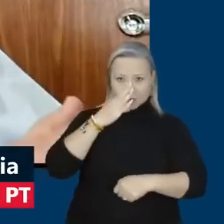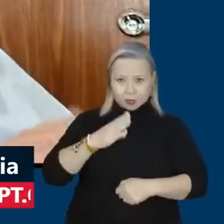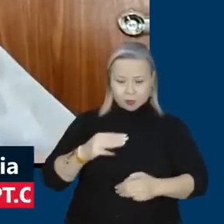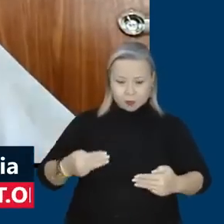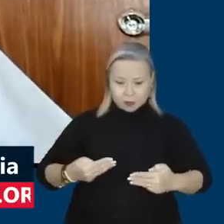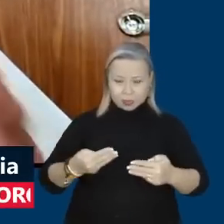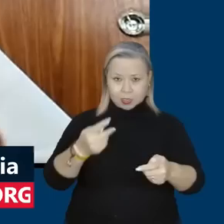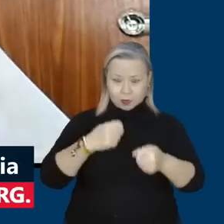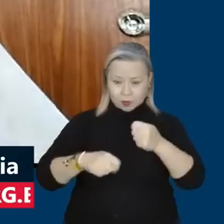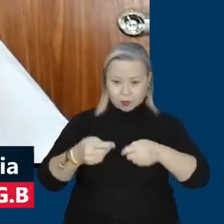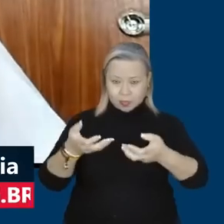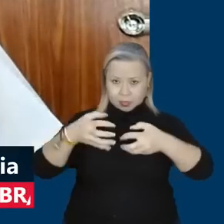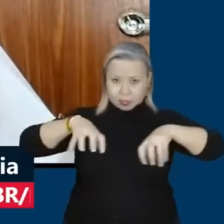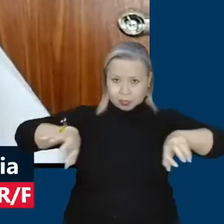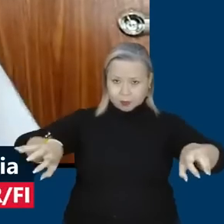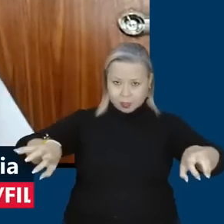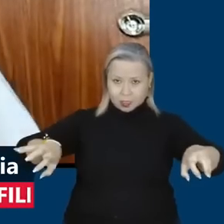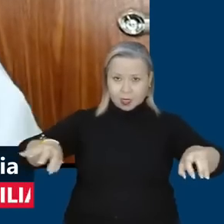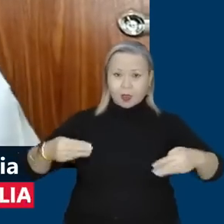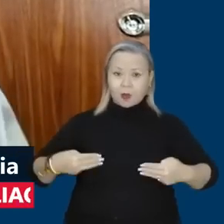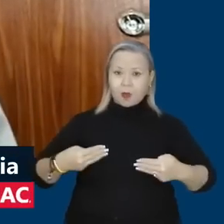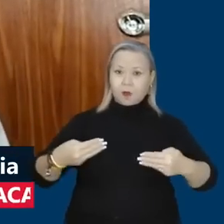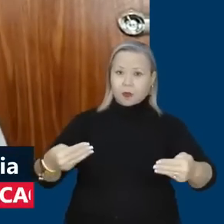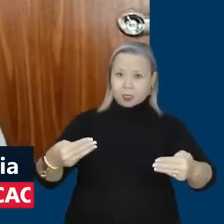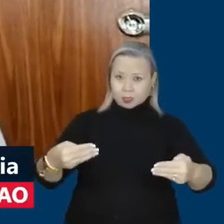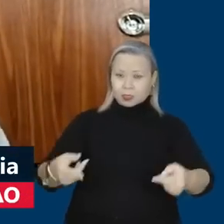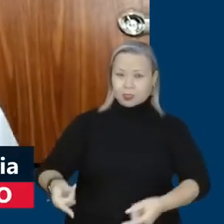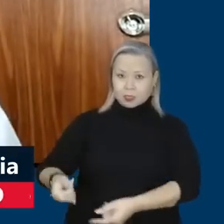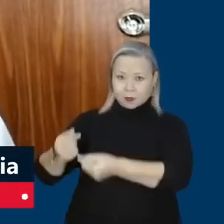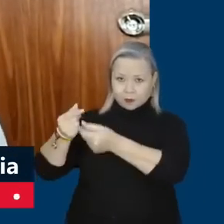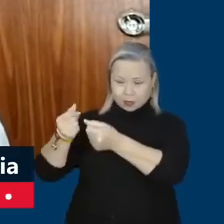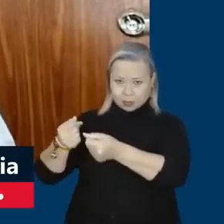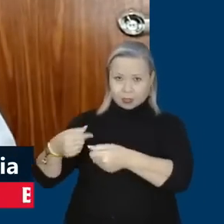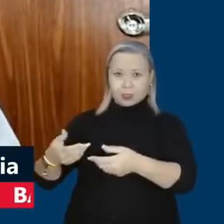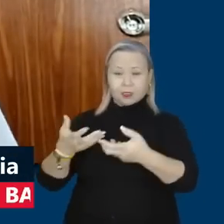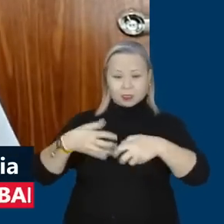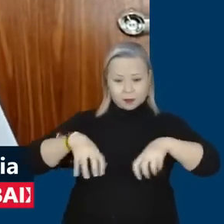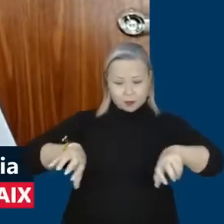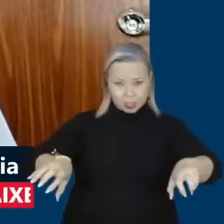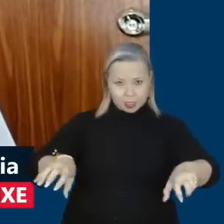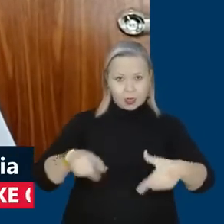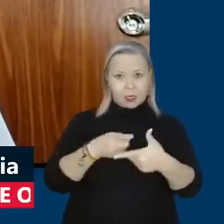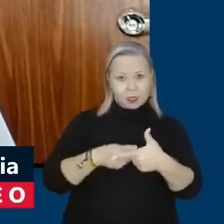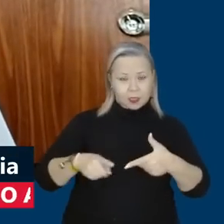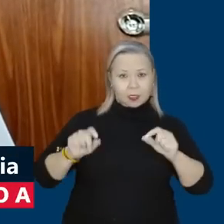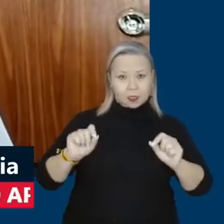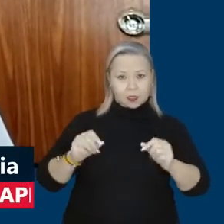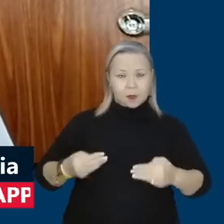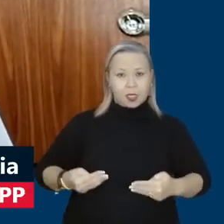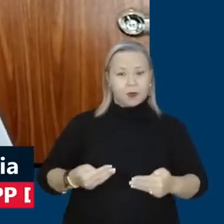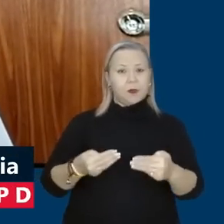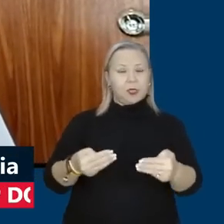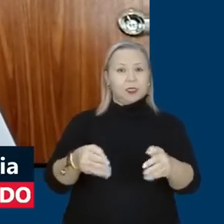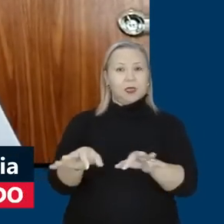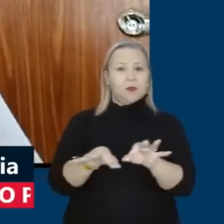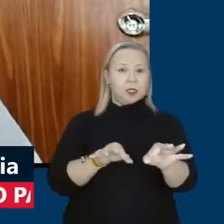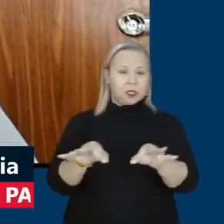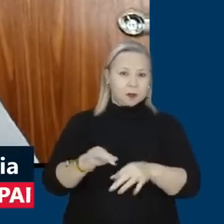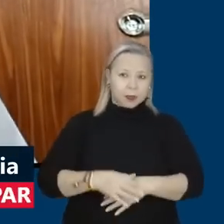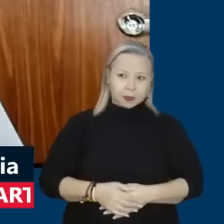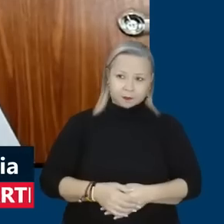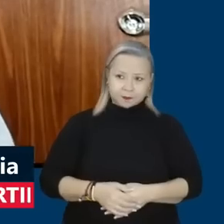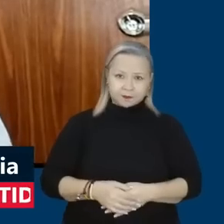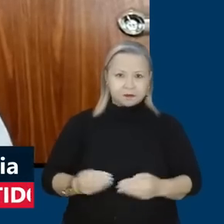Comércio separado, o Ministério da Fazenda separado e do Planejamento. É importante destacar, o Ministério do Planejamento existe